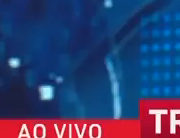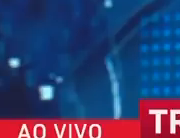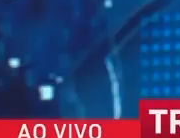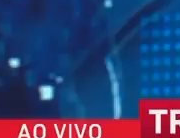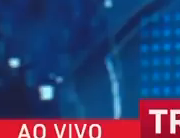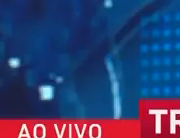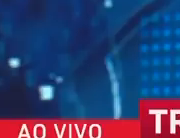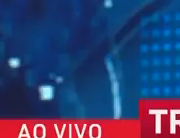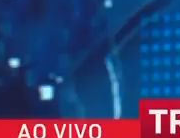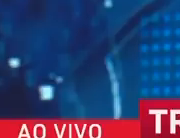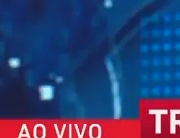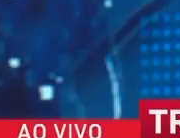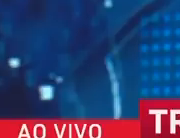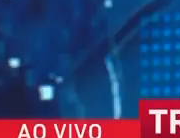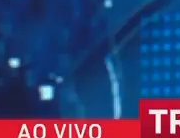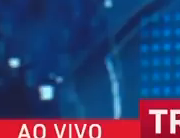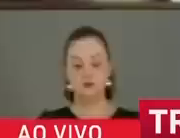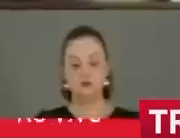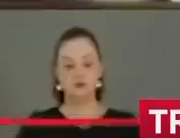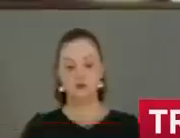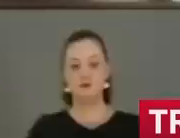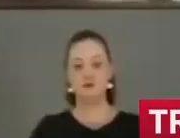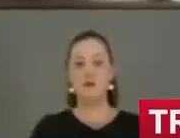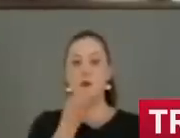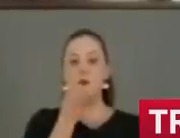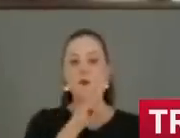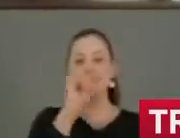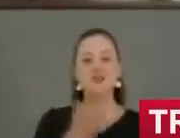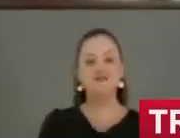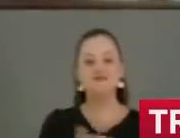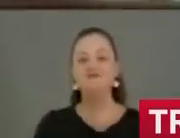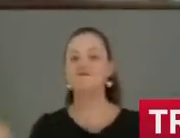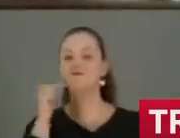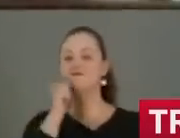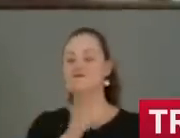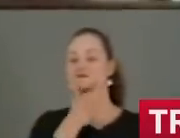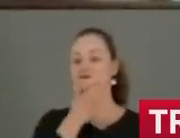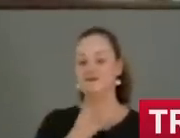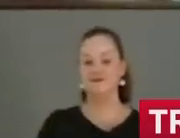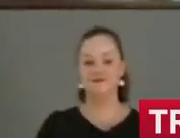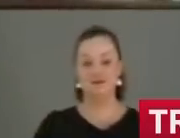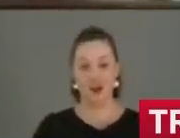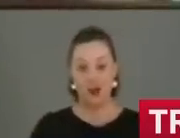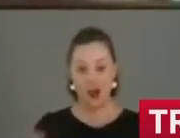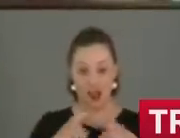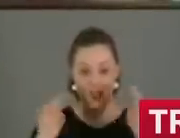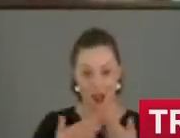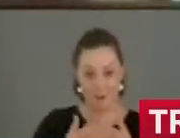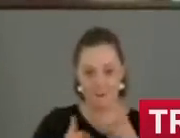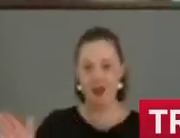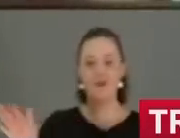propostas. Reportagem de Victor Hugo Salina. O ex-ministro Ricardo Lewandowski, do Supremo Tribunal